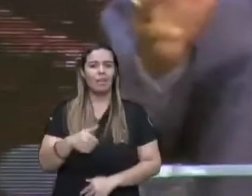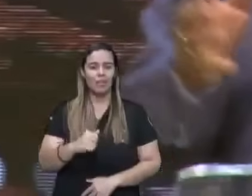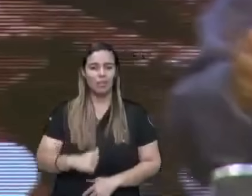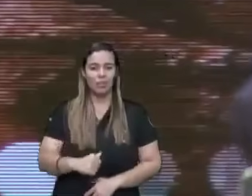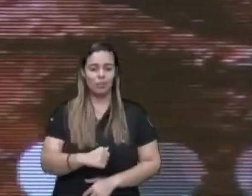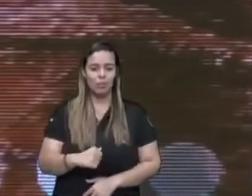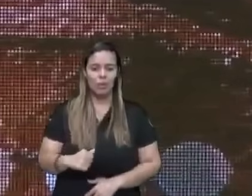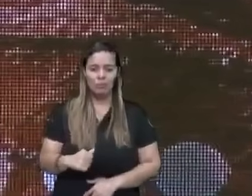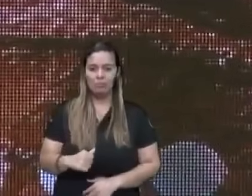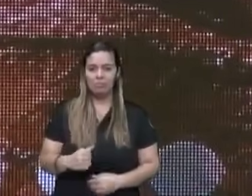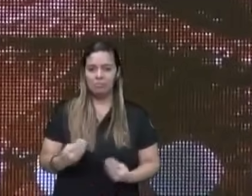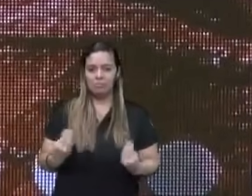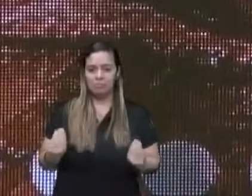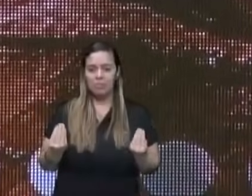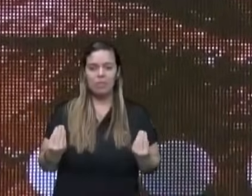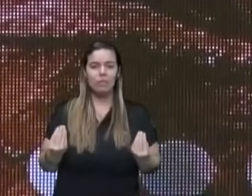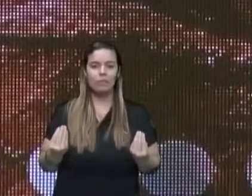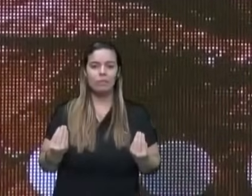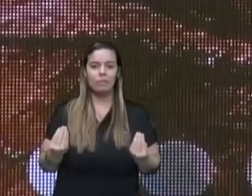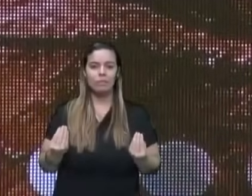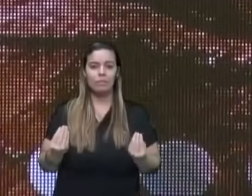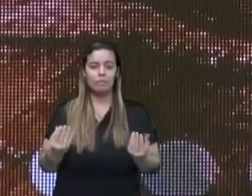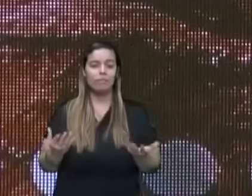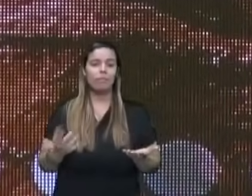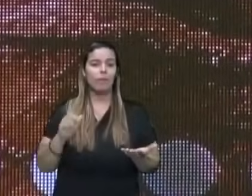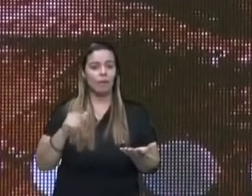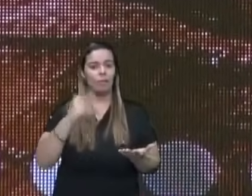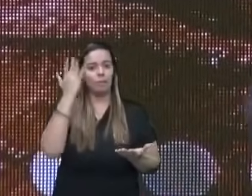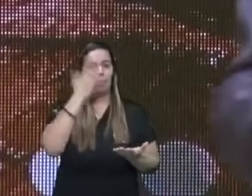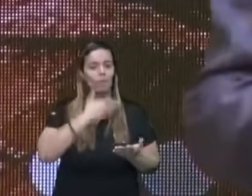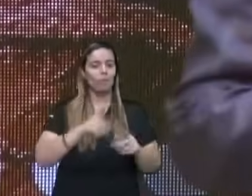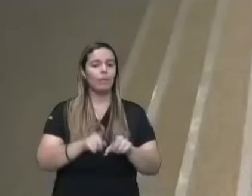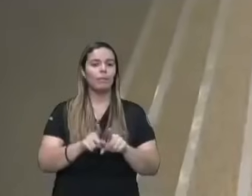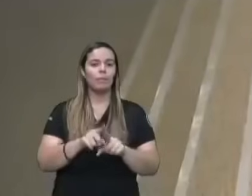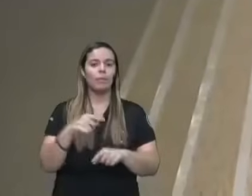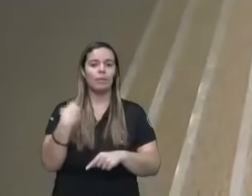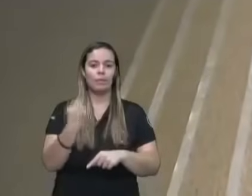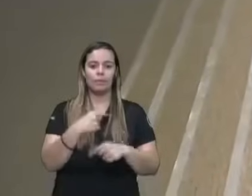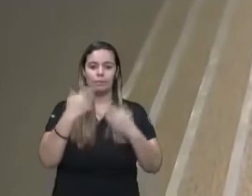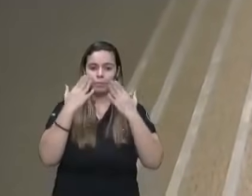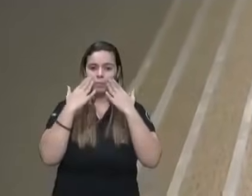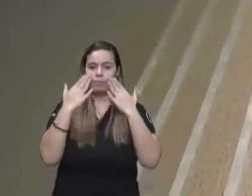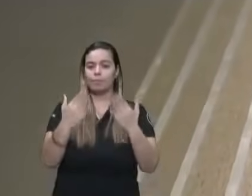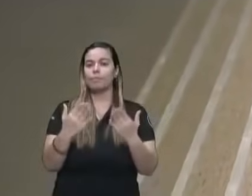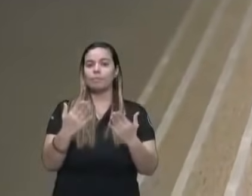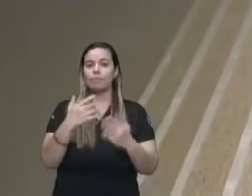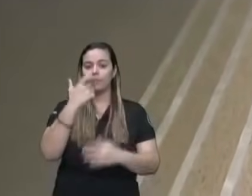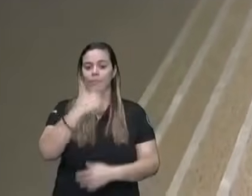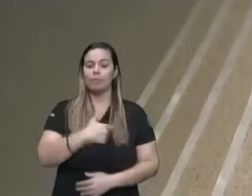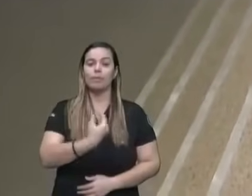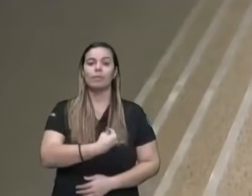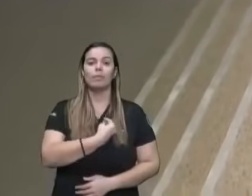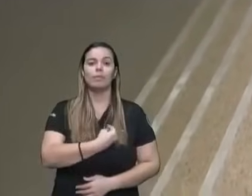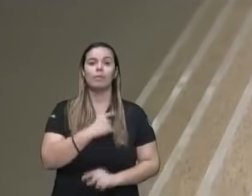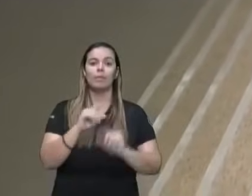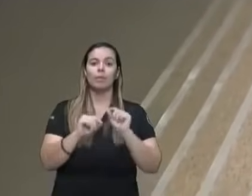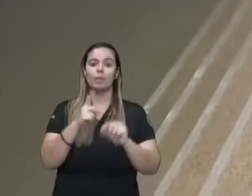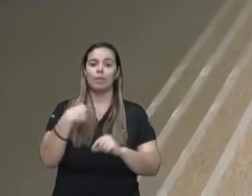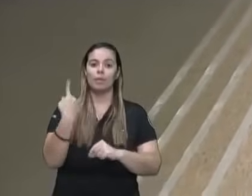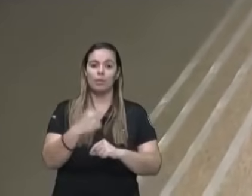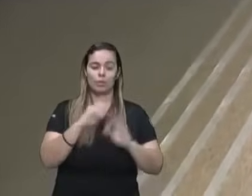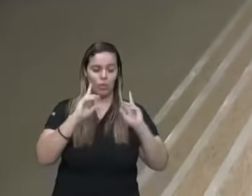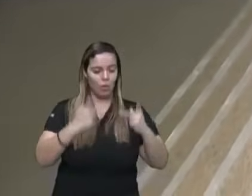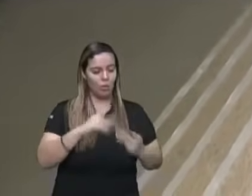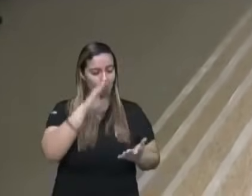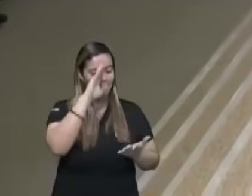buscar a Deus? Essa é uma maneira que a gente mostra com a nossa vida, que a gente crê mais no poder. Não estou